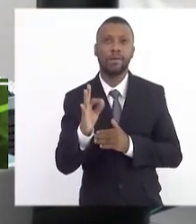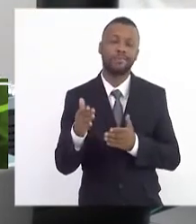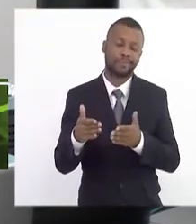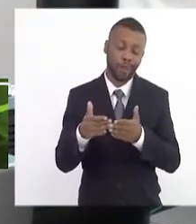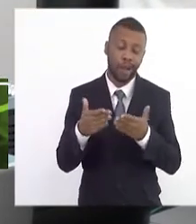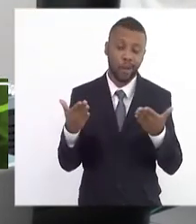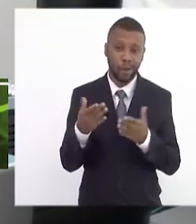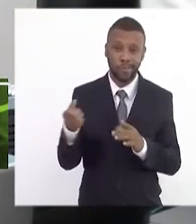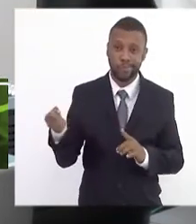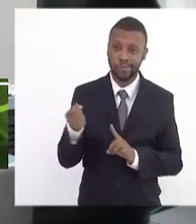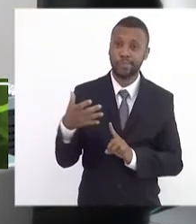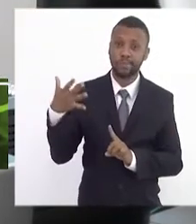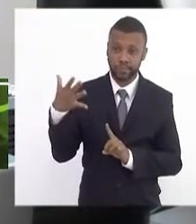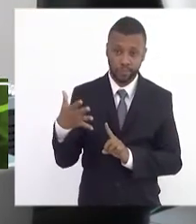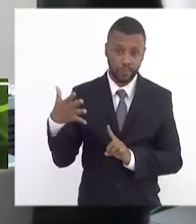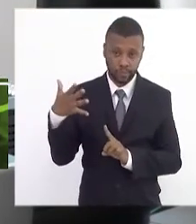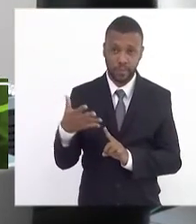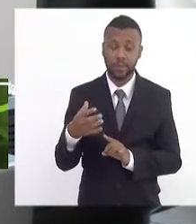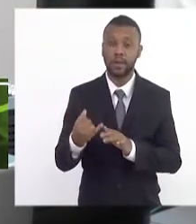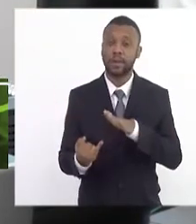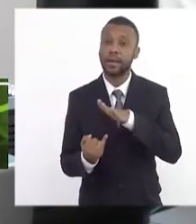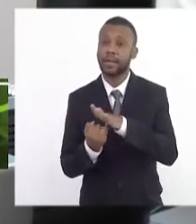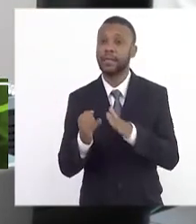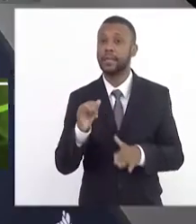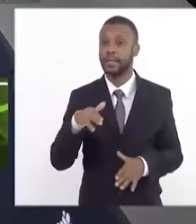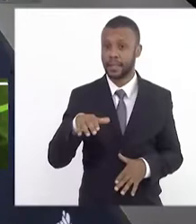ouvir o INEA, por favor.